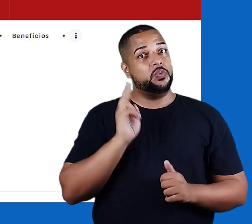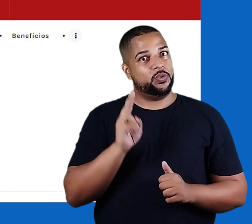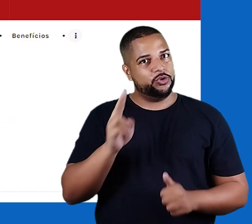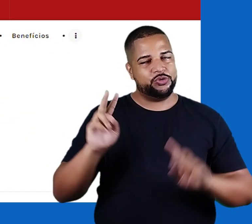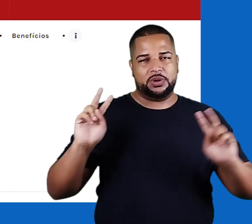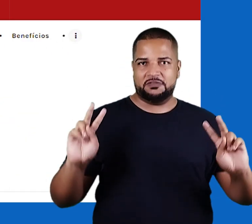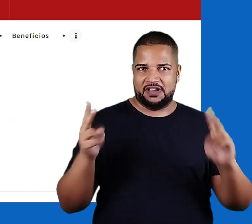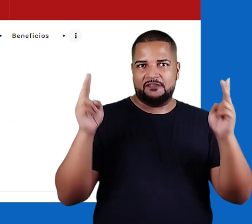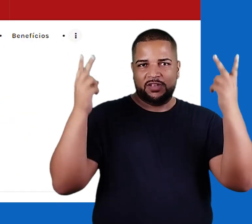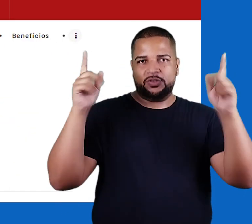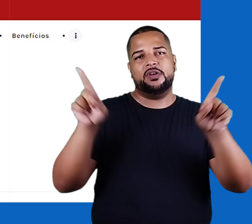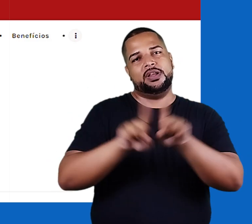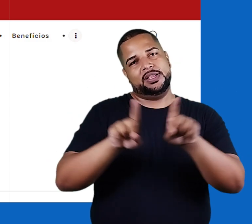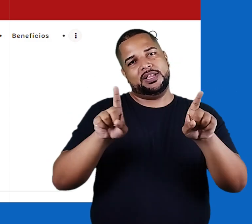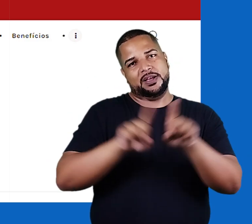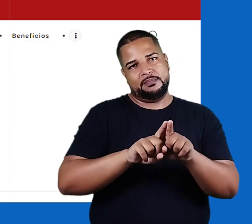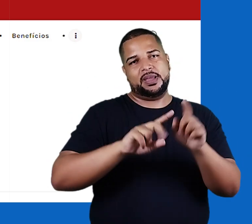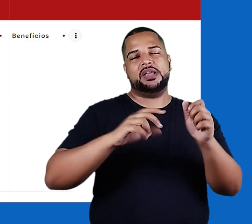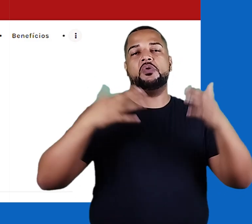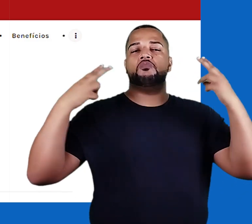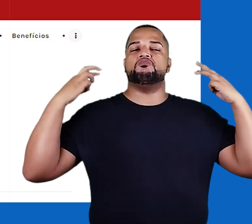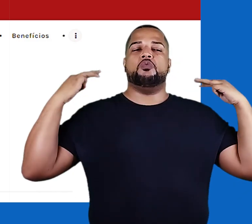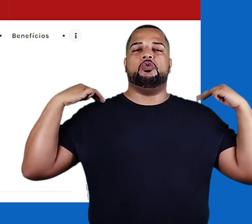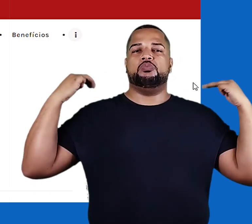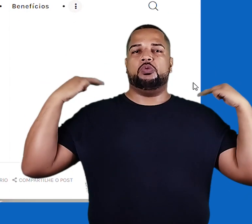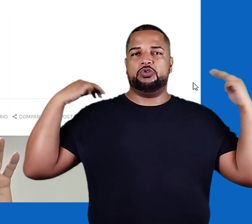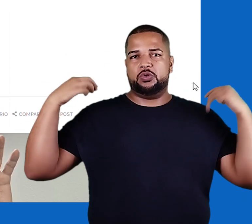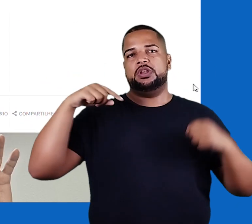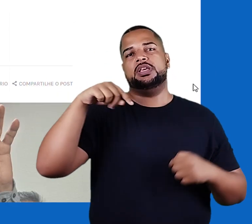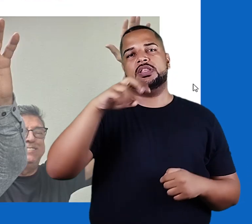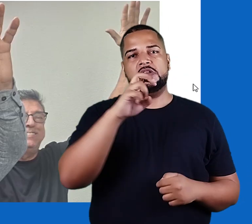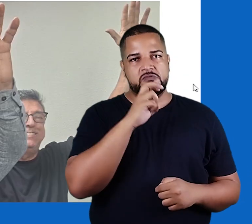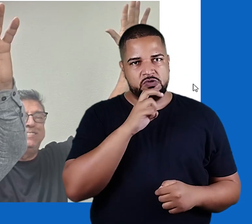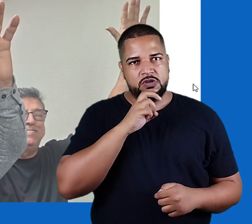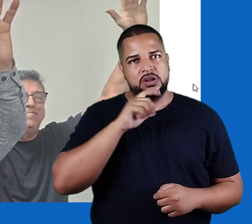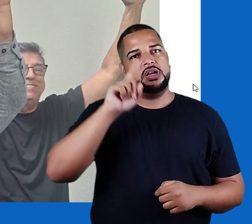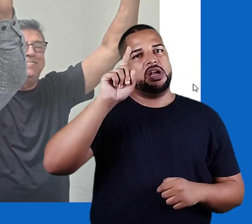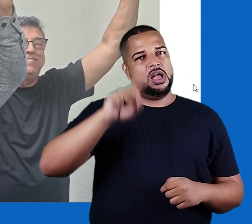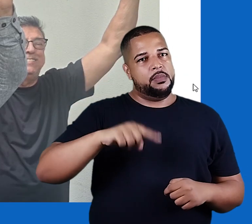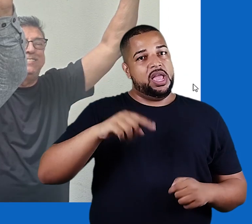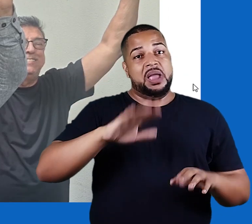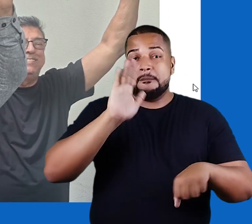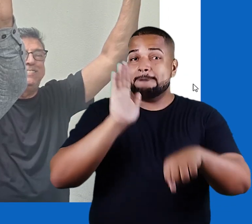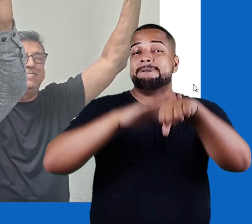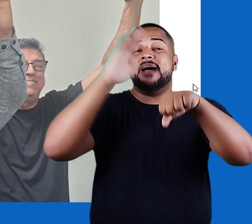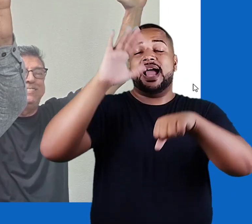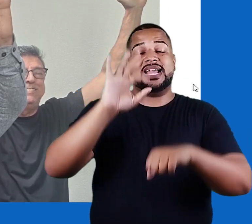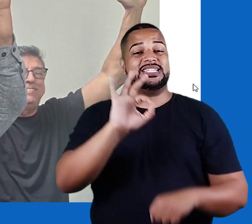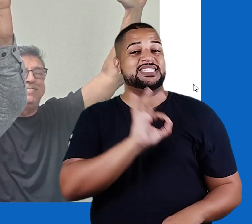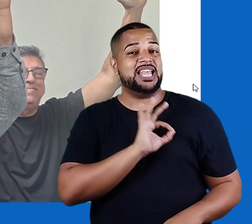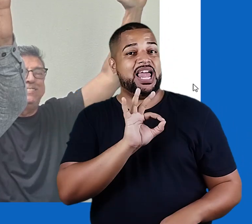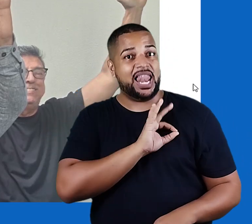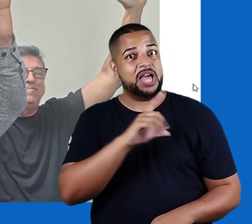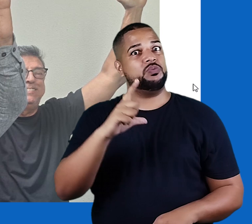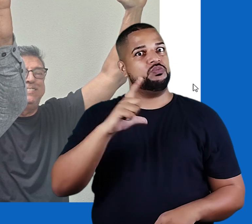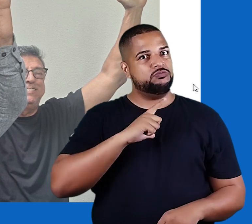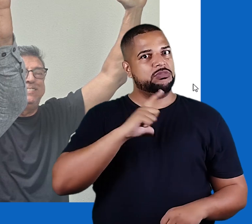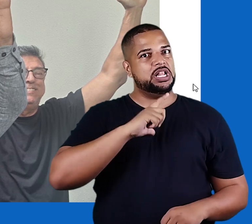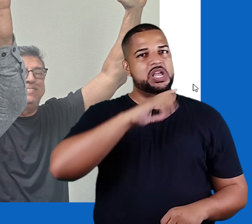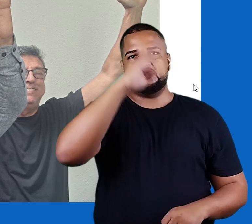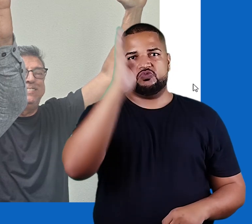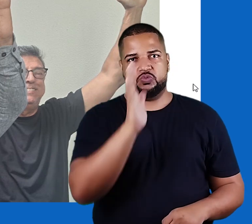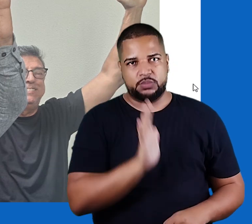de vitórias, os rodoviários de Sorocaba também conquistaram o maior salário entre os trabalhadores dos transportes